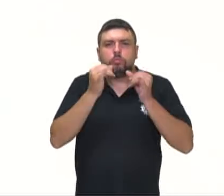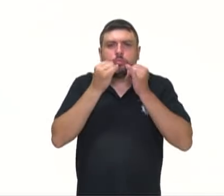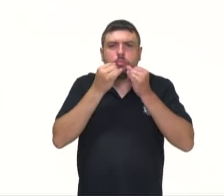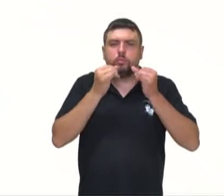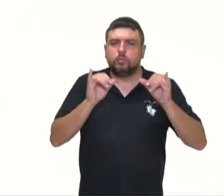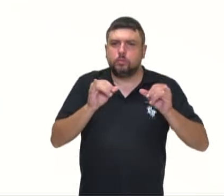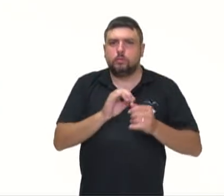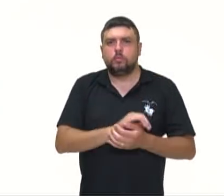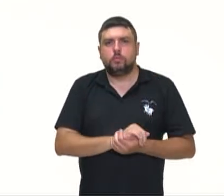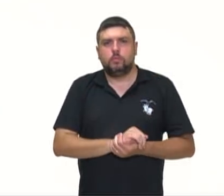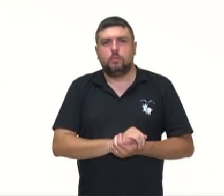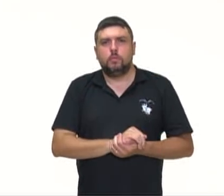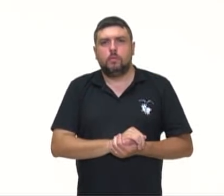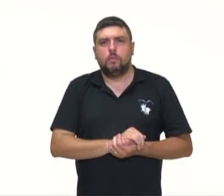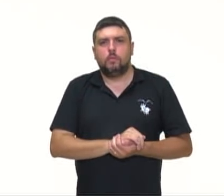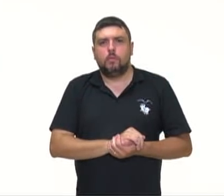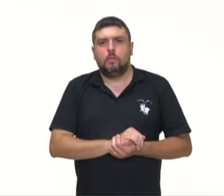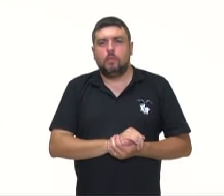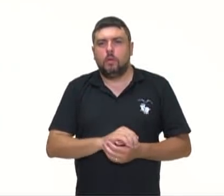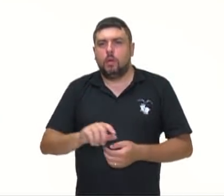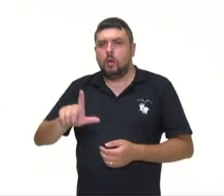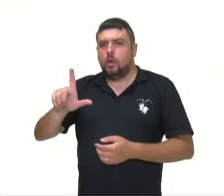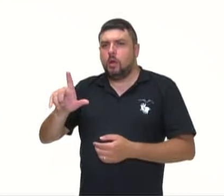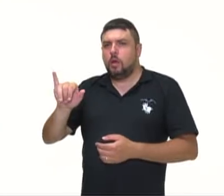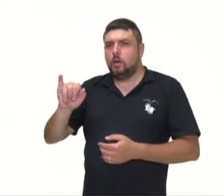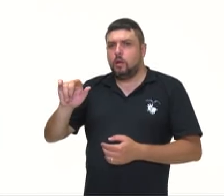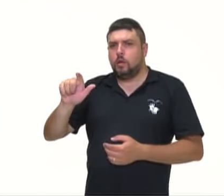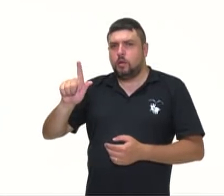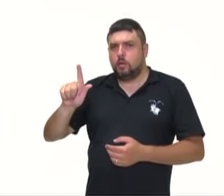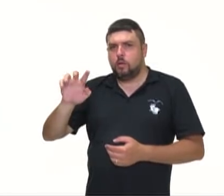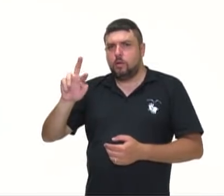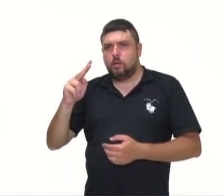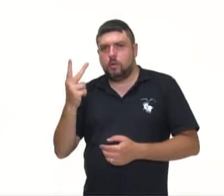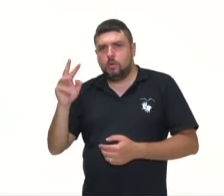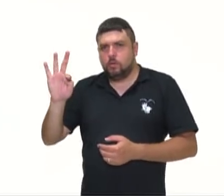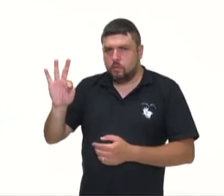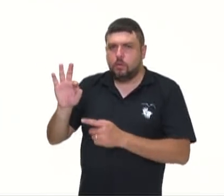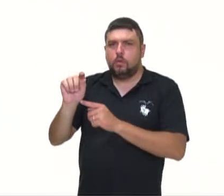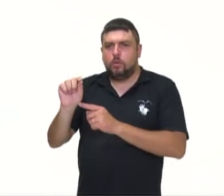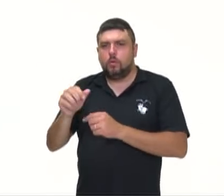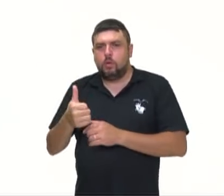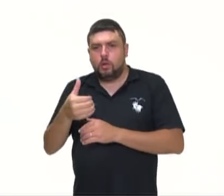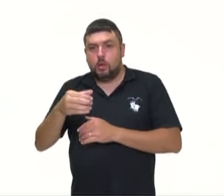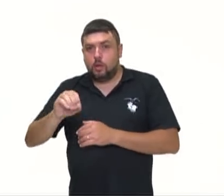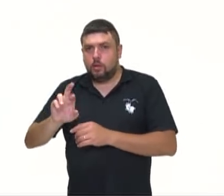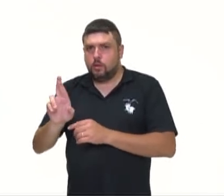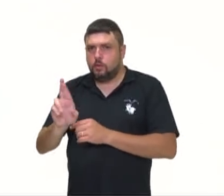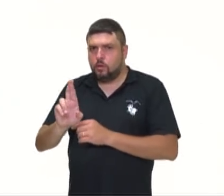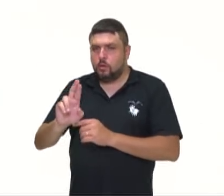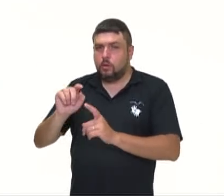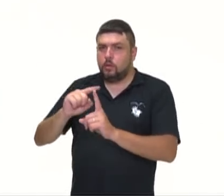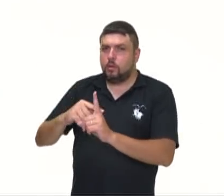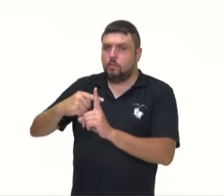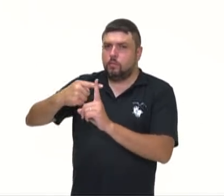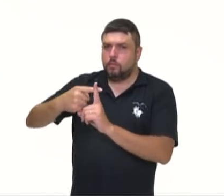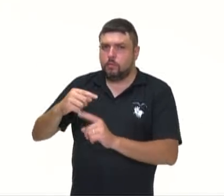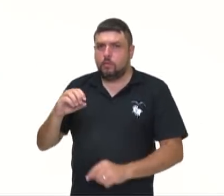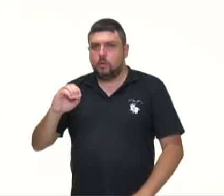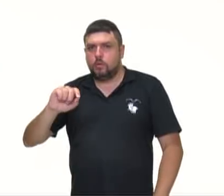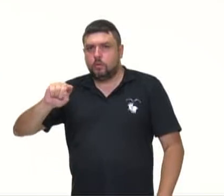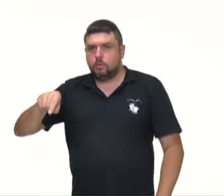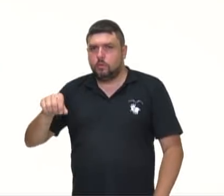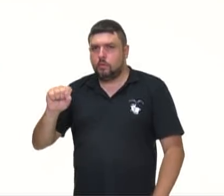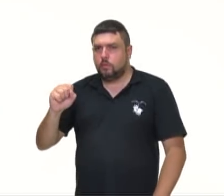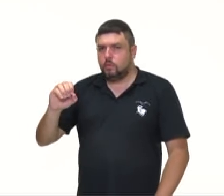utilizada. A empresa Light cobra R$10 fixos e mais 80 centavos